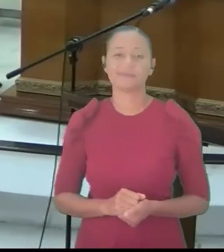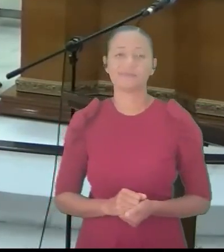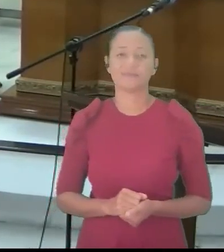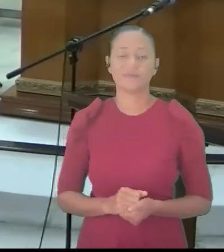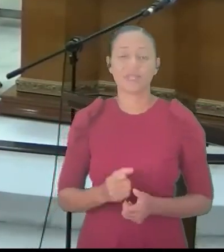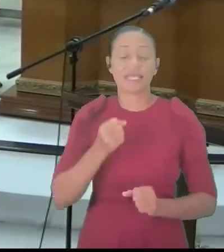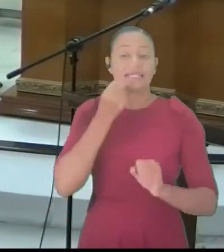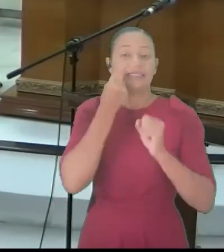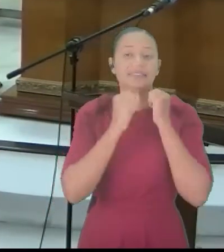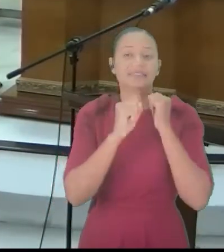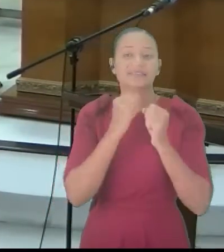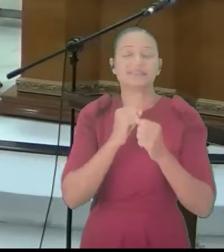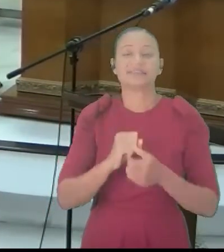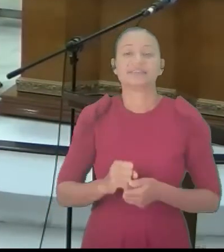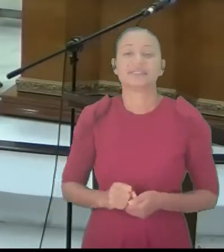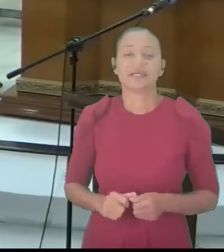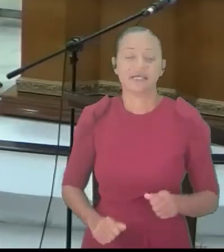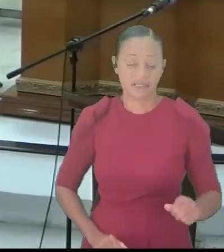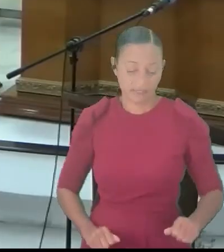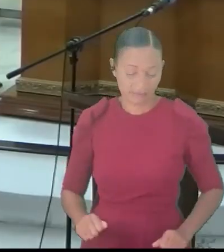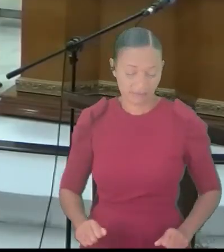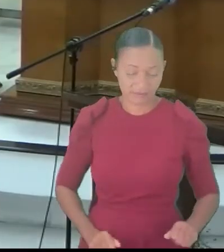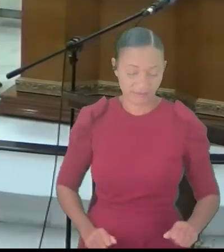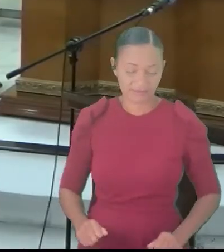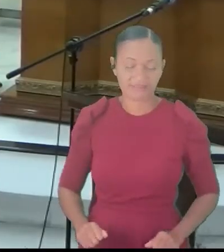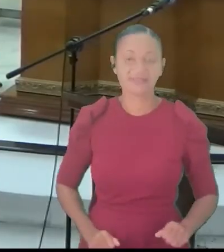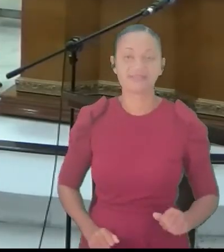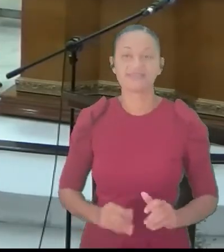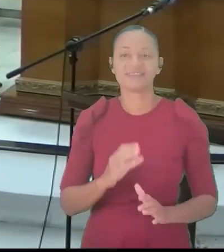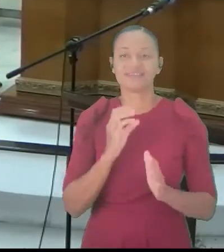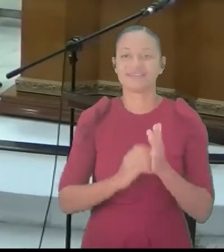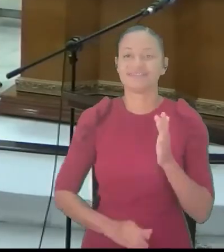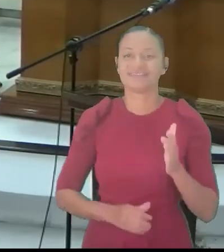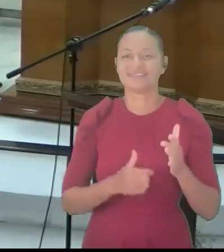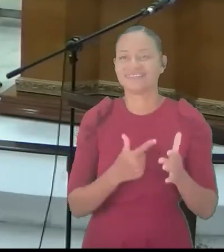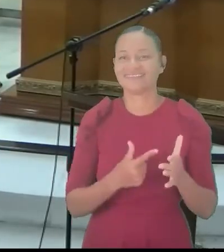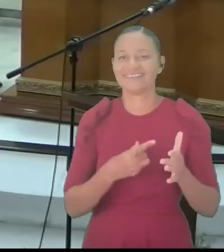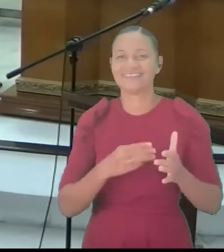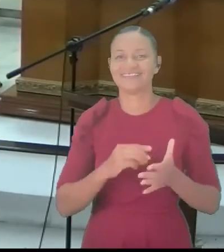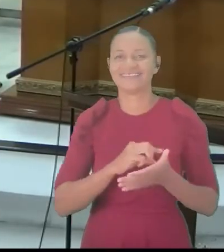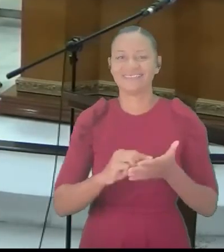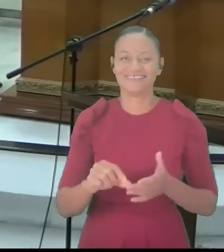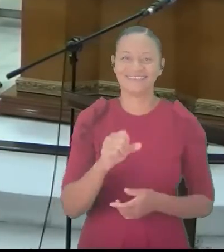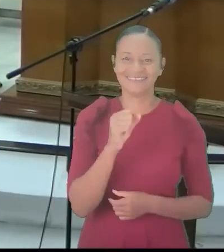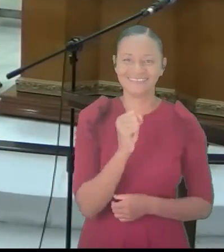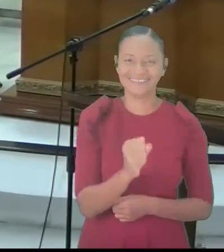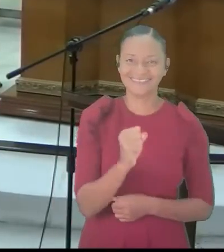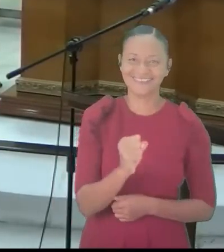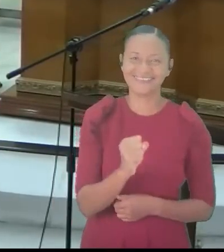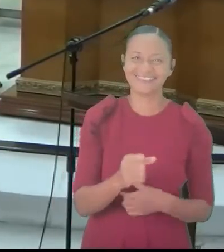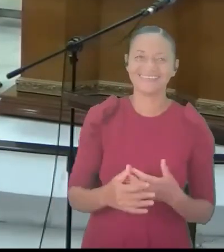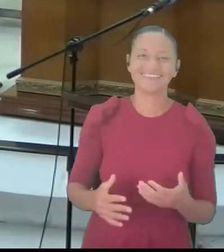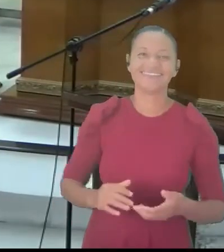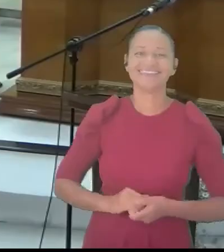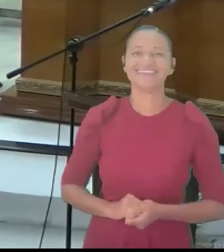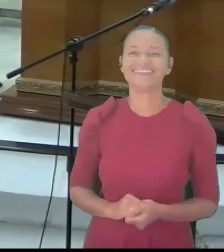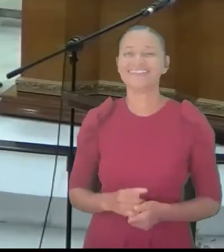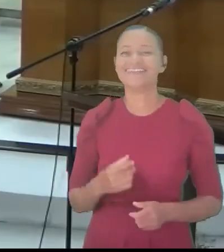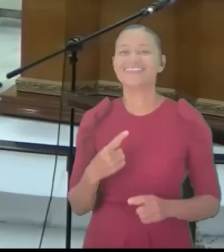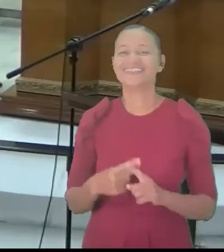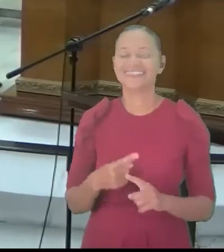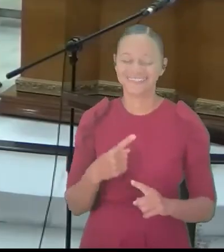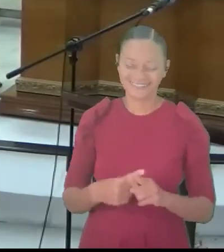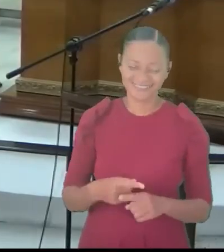Salmo 23 não, e 8. Salmo não, Atos. Atos 23 e 8. Porque os saduceus dizem